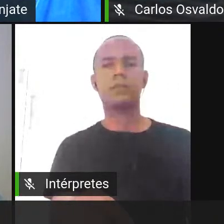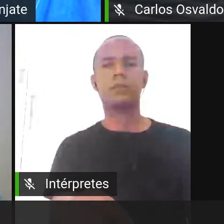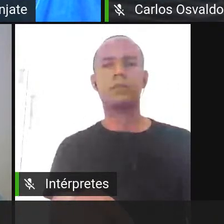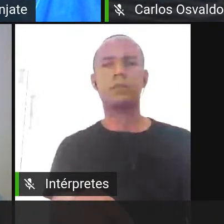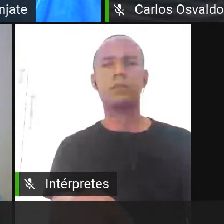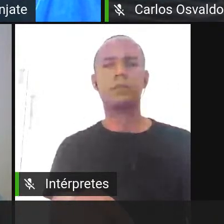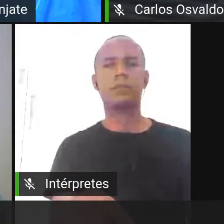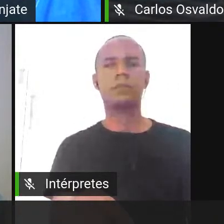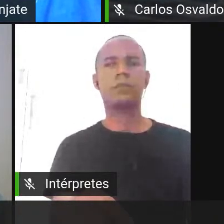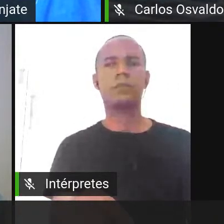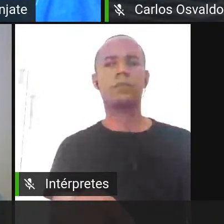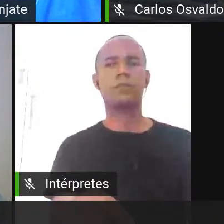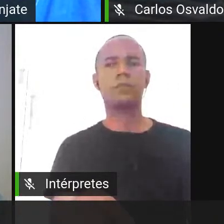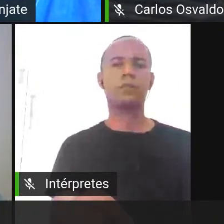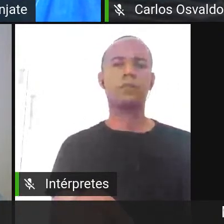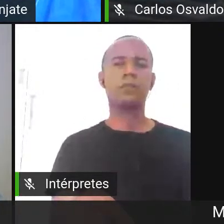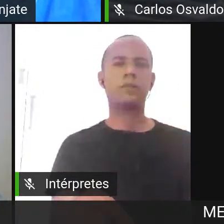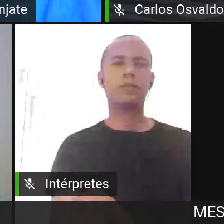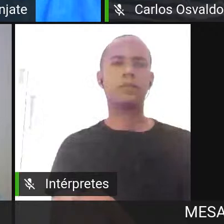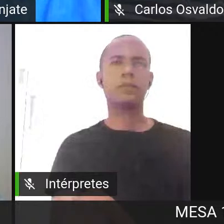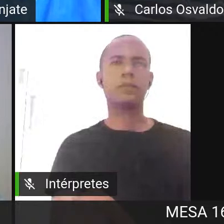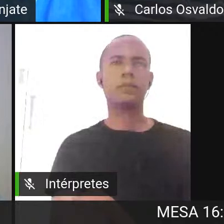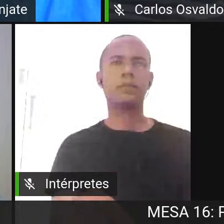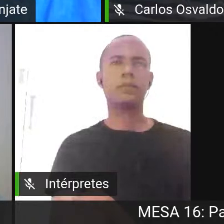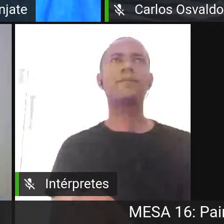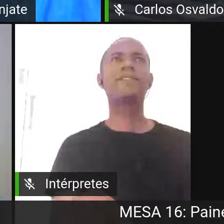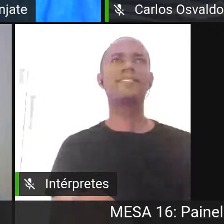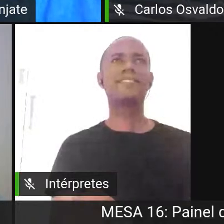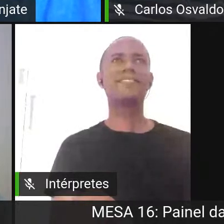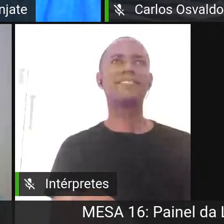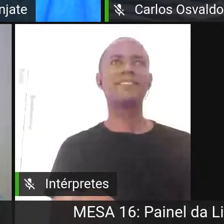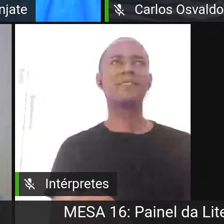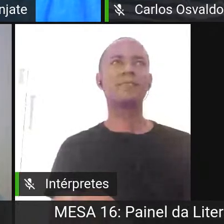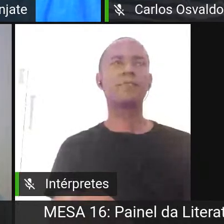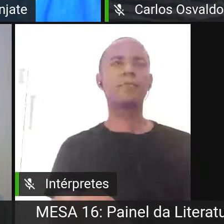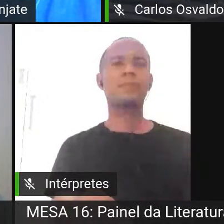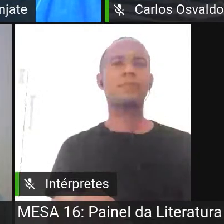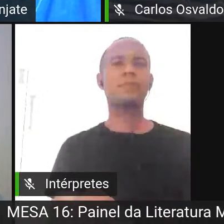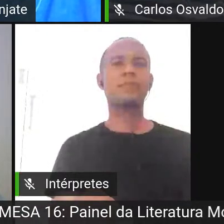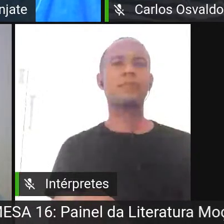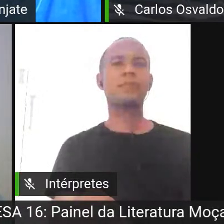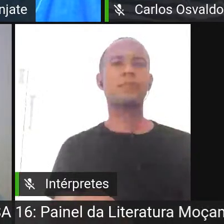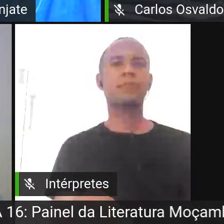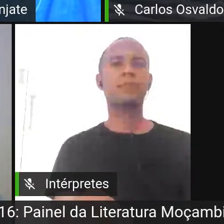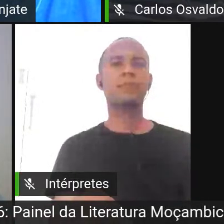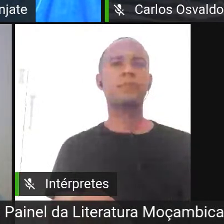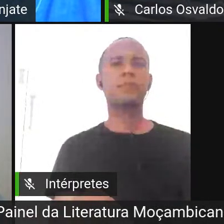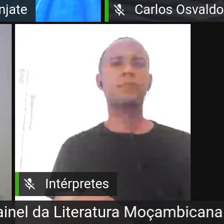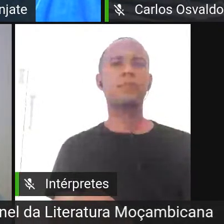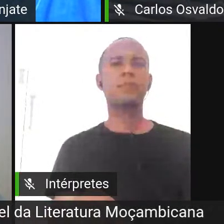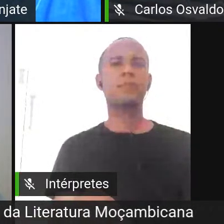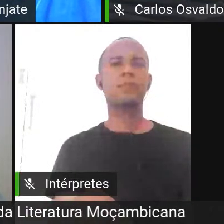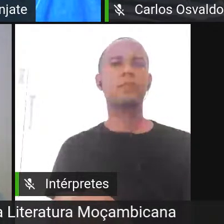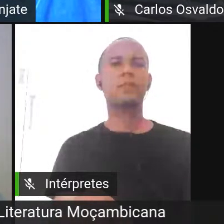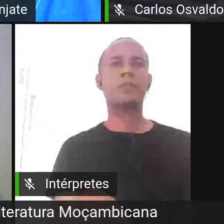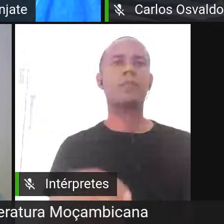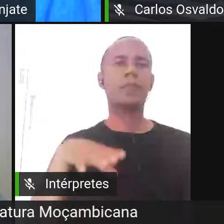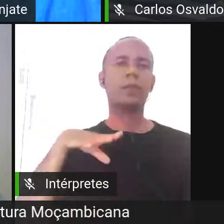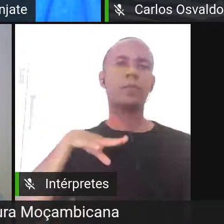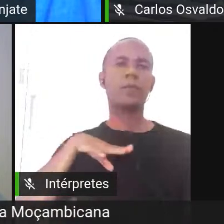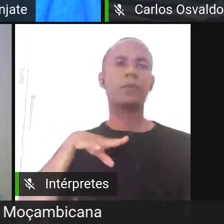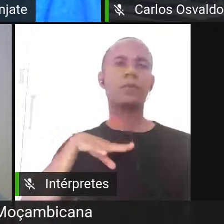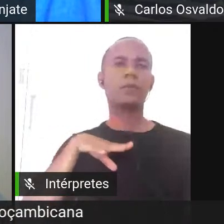portanto, desligada, digamos assim, do cânone europeu, no cânone português. Né? Nós